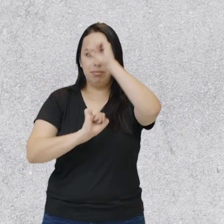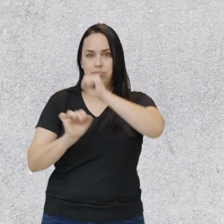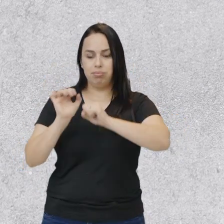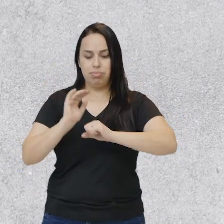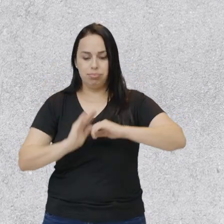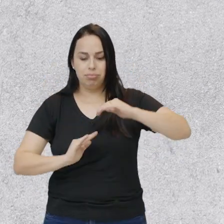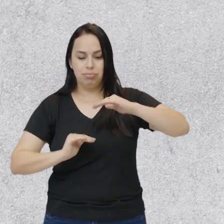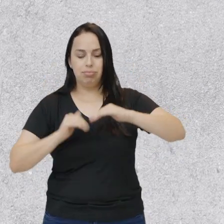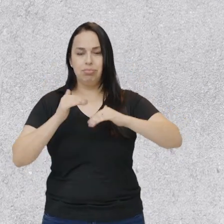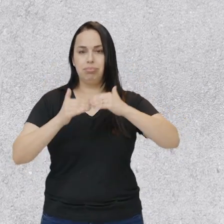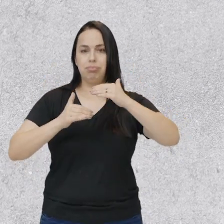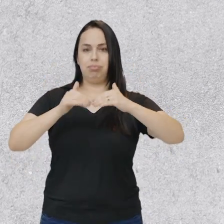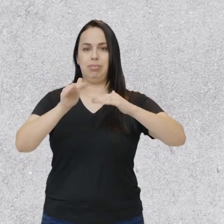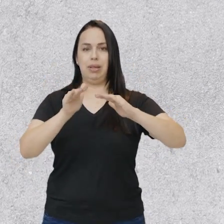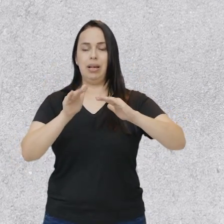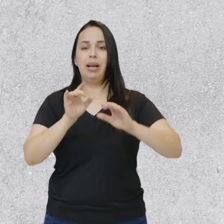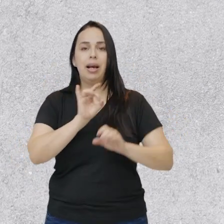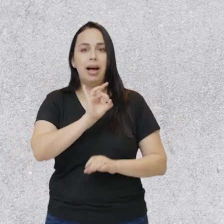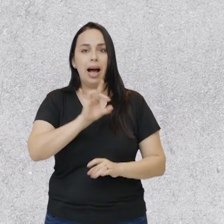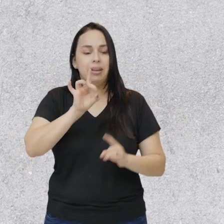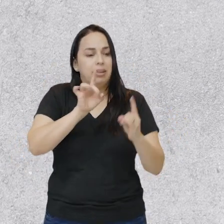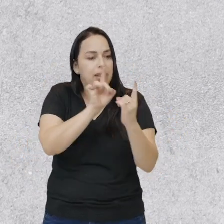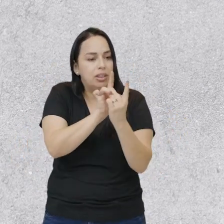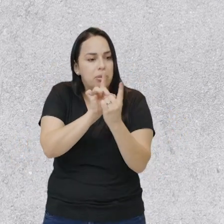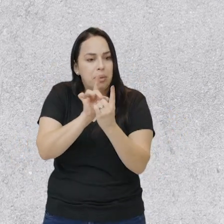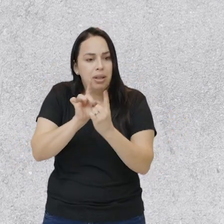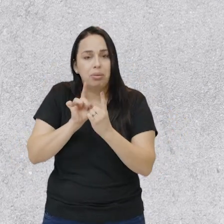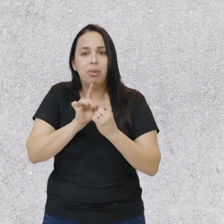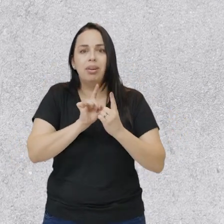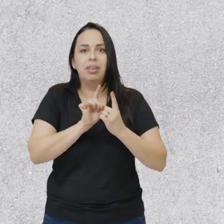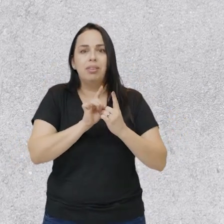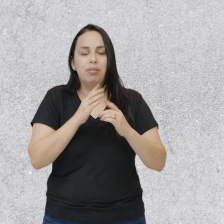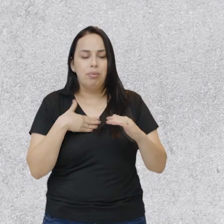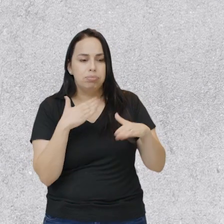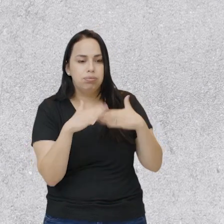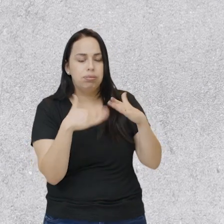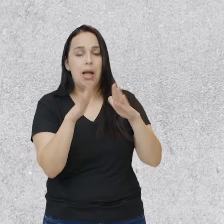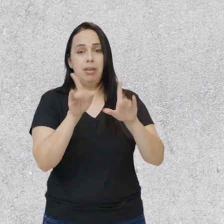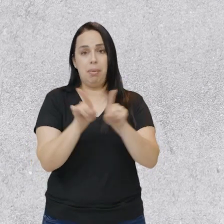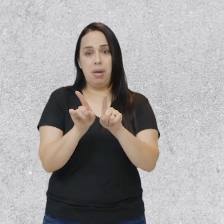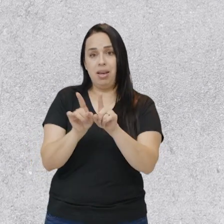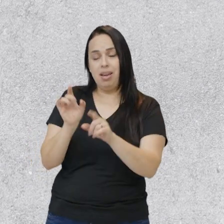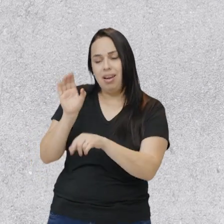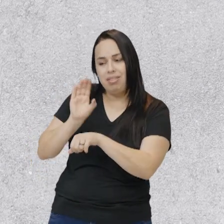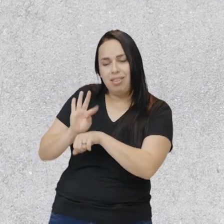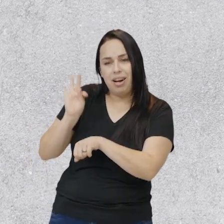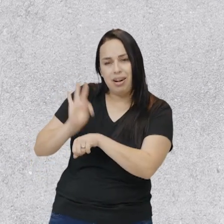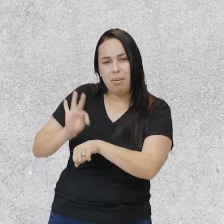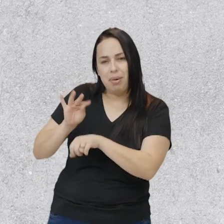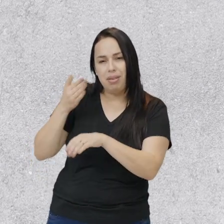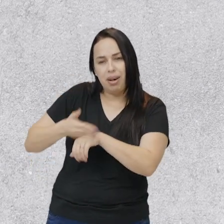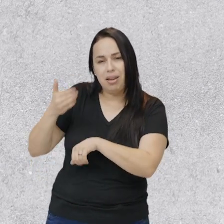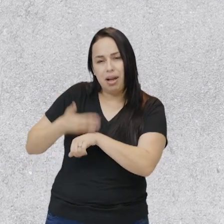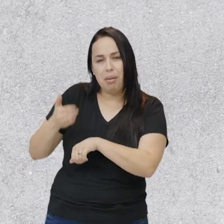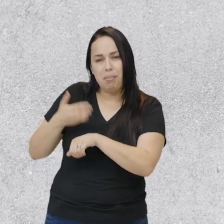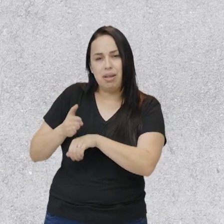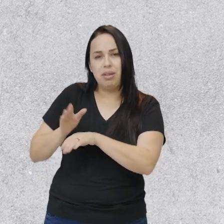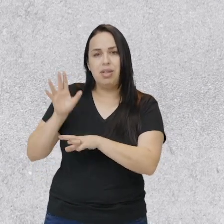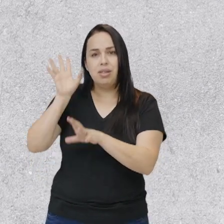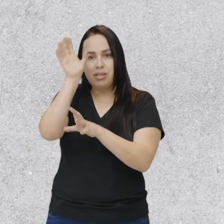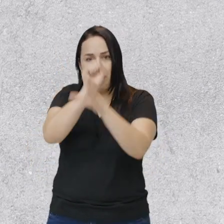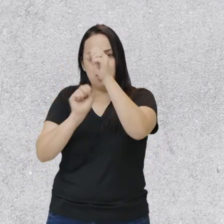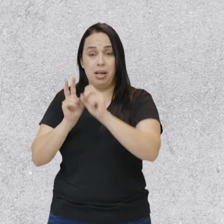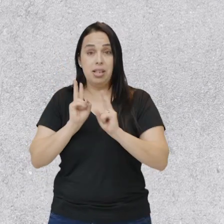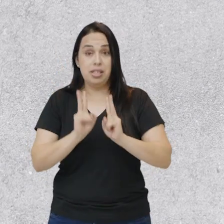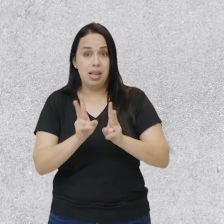mesmo, teleatendimento é um trabalho que o profissional desenvolve ao longo da carreira, por meio de treinamentos e reciclagem